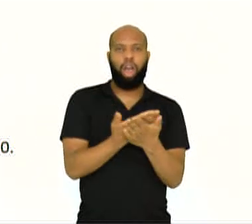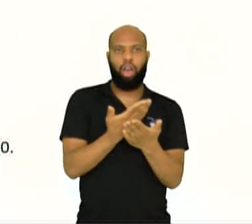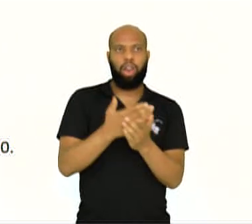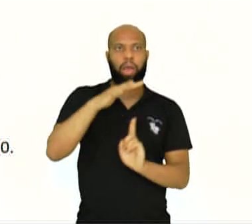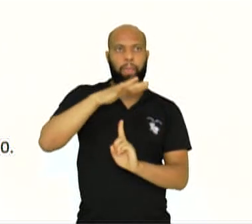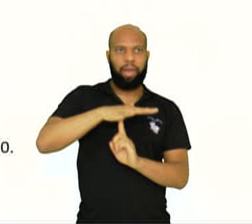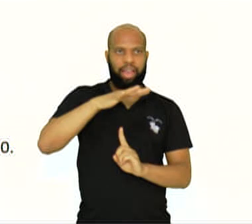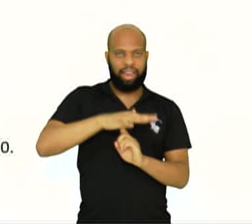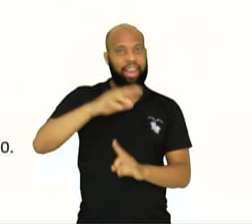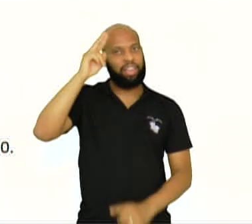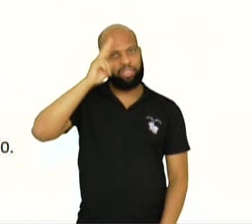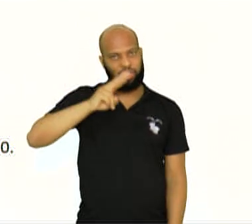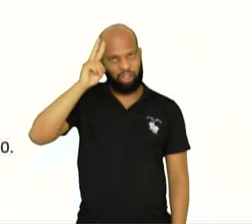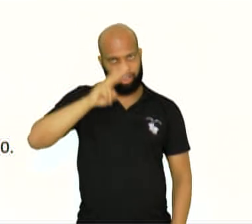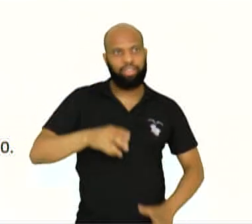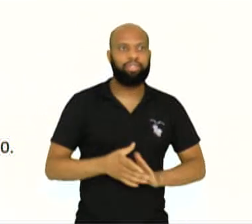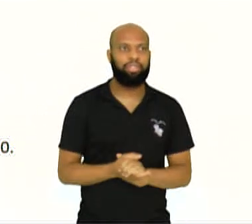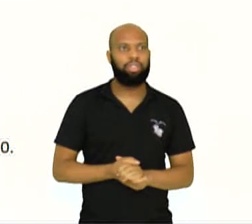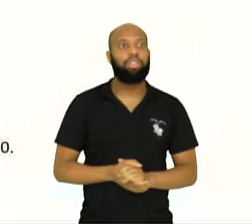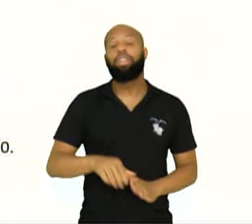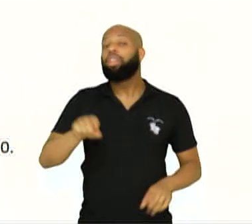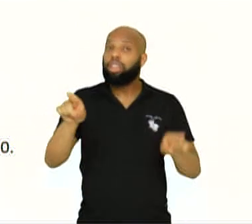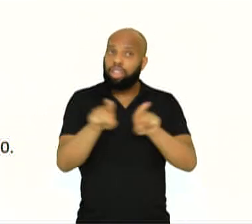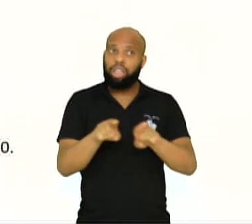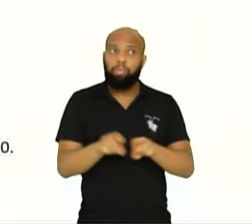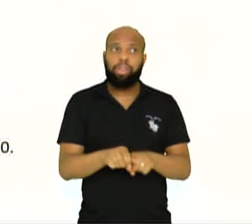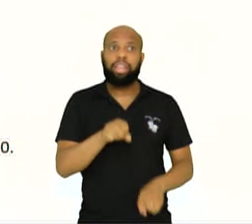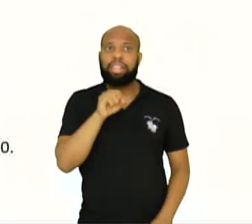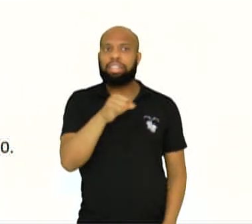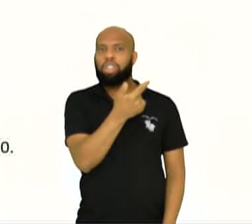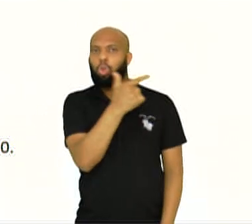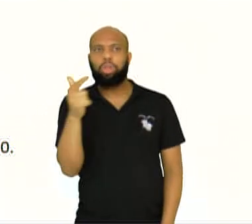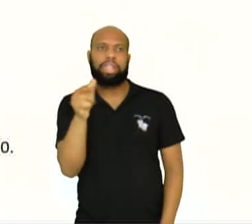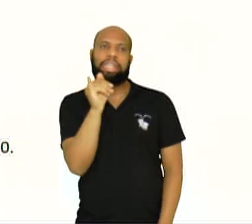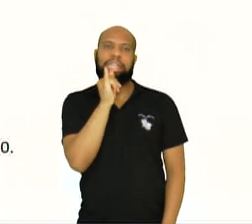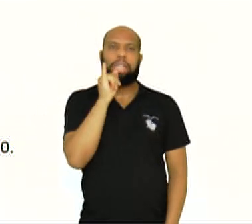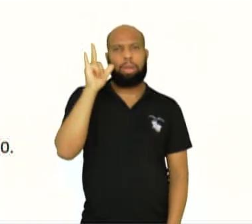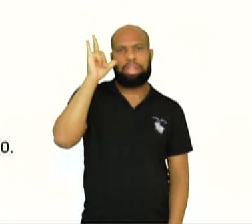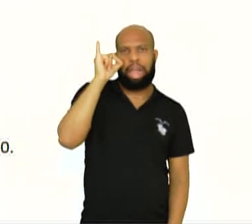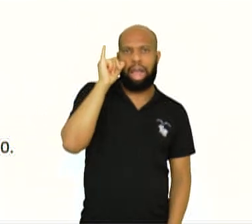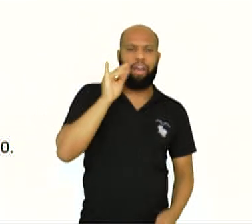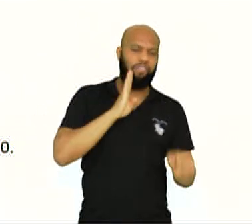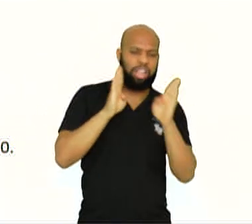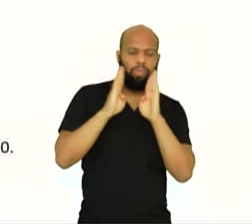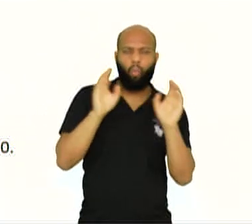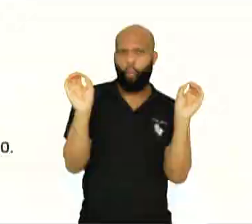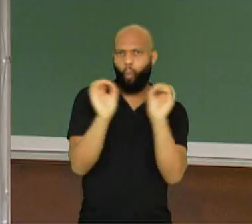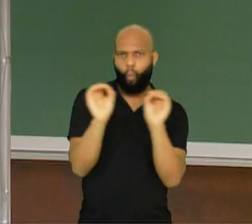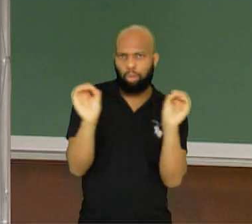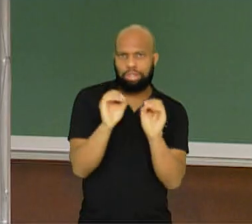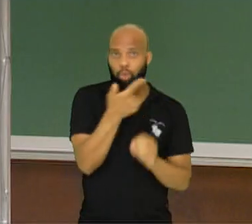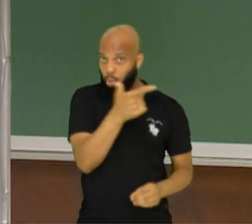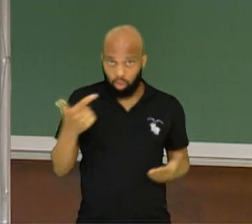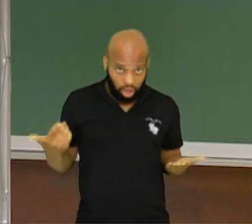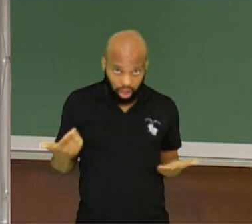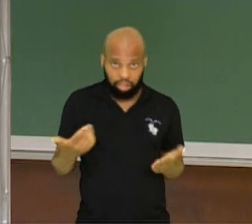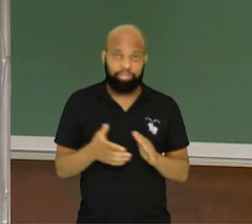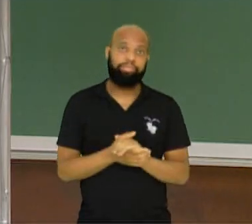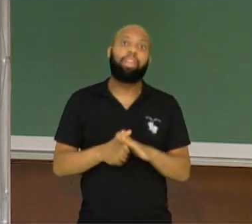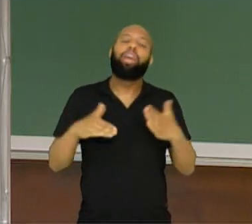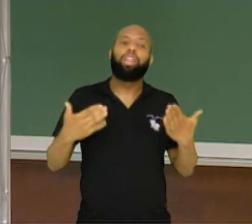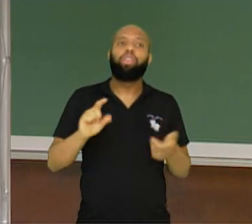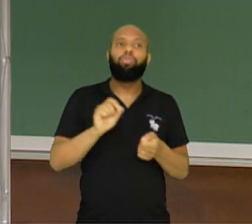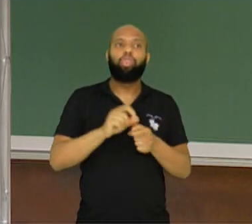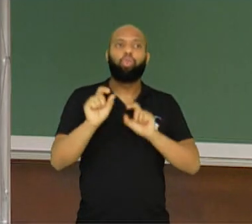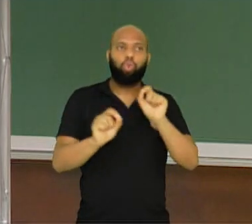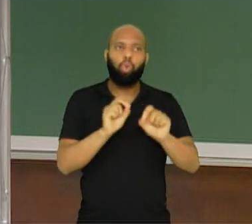Aula Paraná na História. Ou, se vocês não tiverem nenhuma rede social, né, tiverem alguma outra rede social que vocês queiram